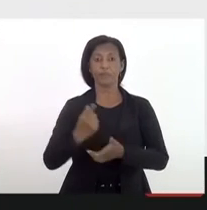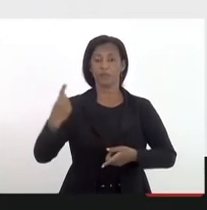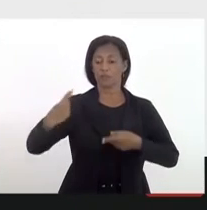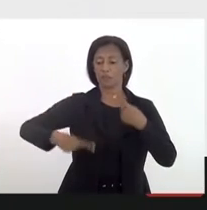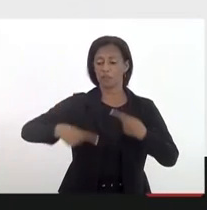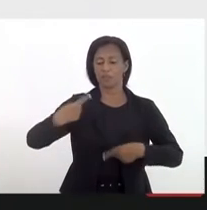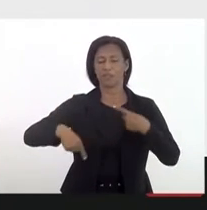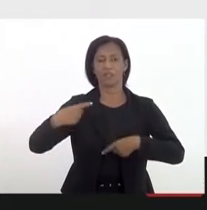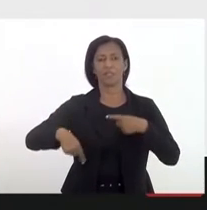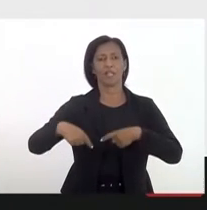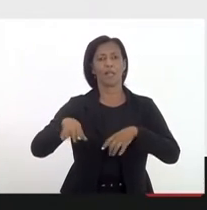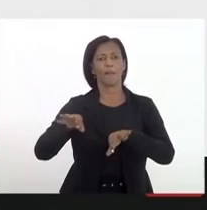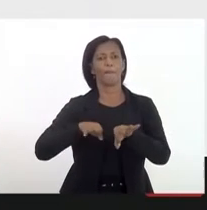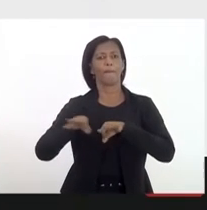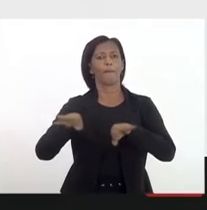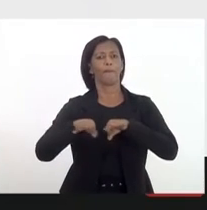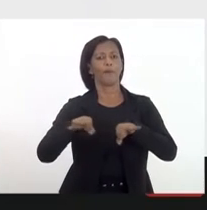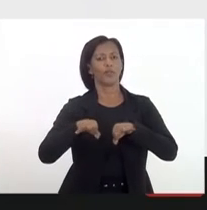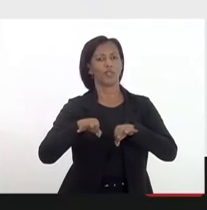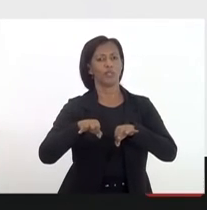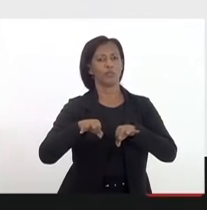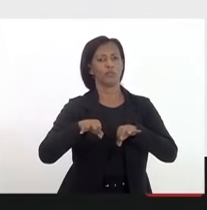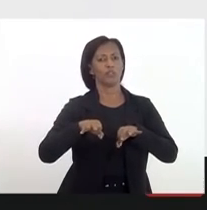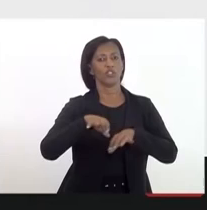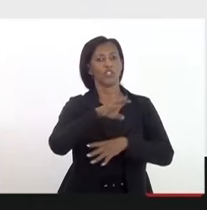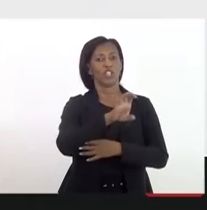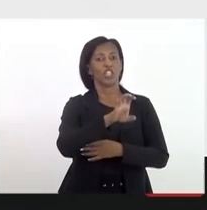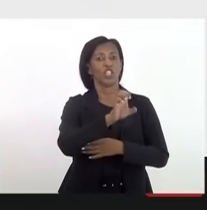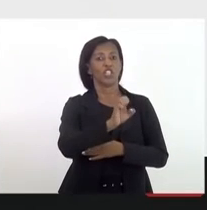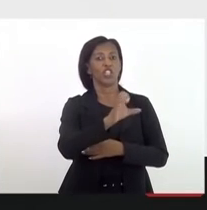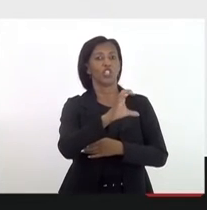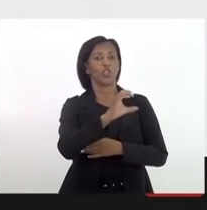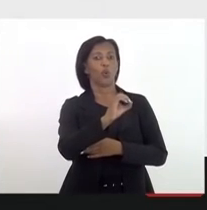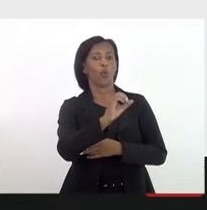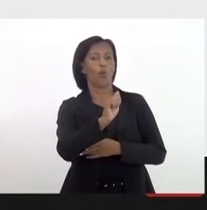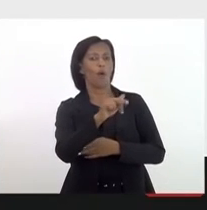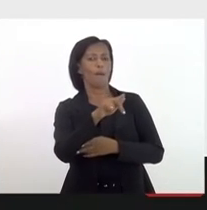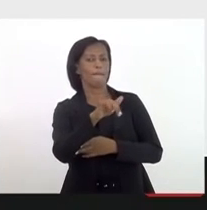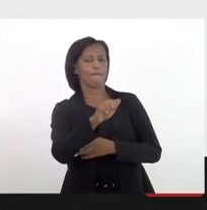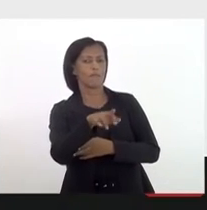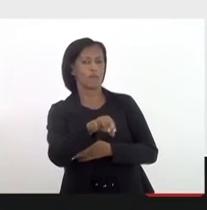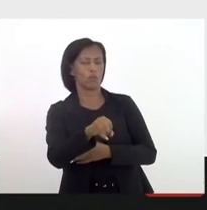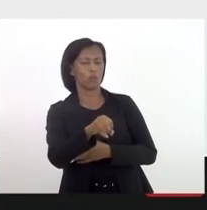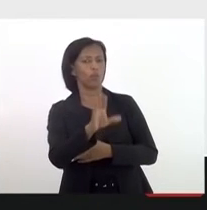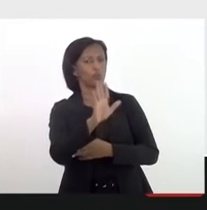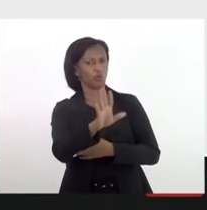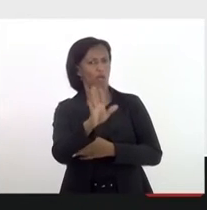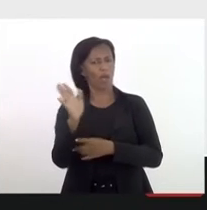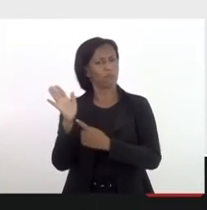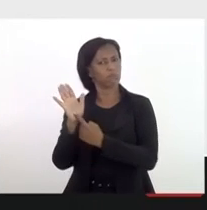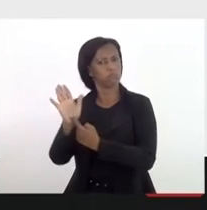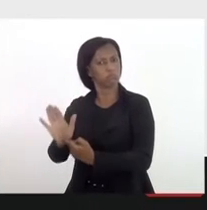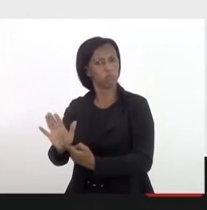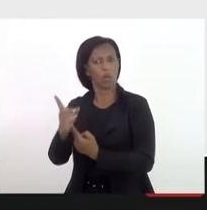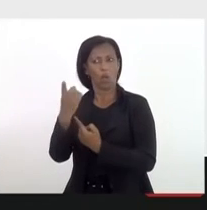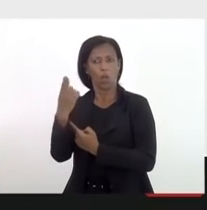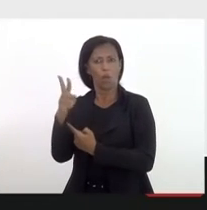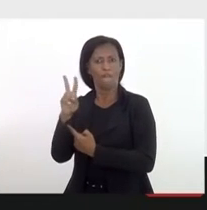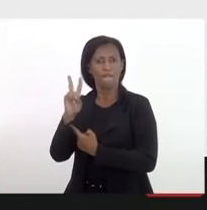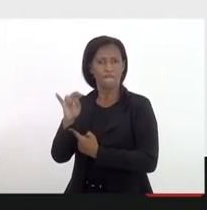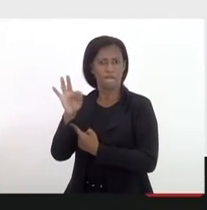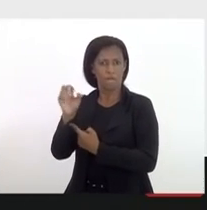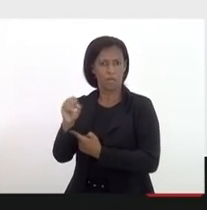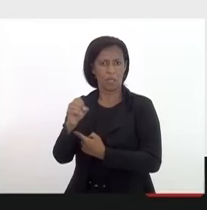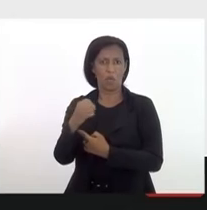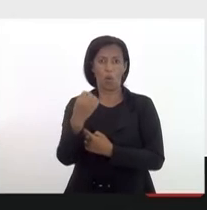diferentes projetos de escoamento. Nesse caso, como muito bem apresentado pelo Dr. Peter, há as opções 4A